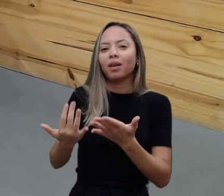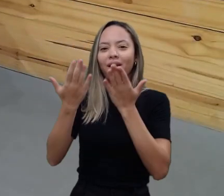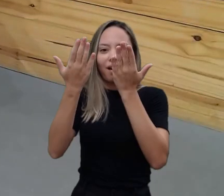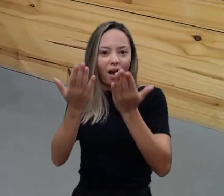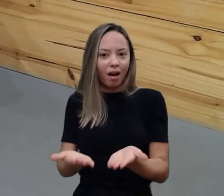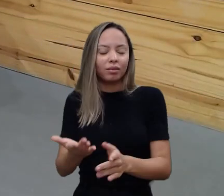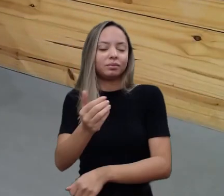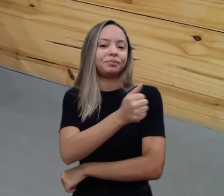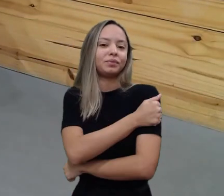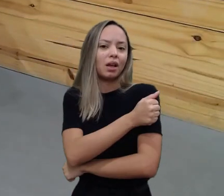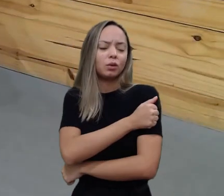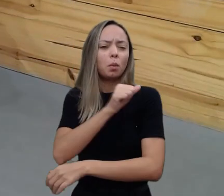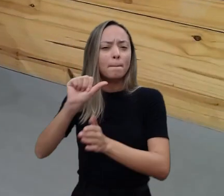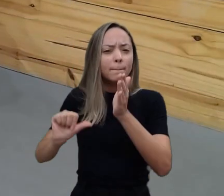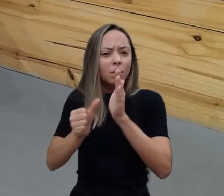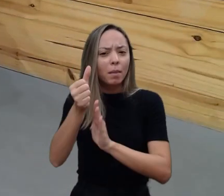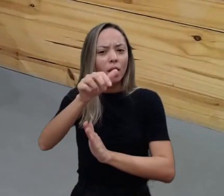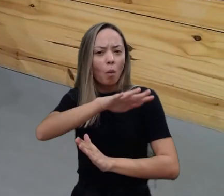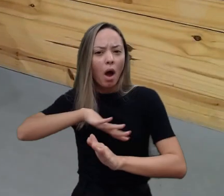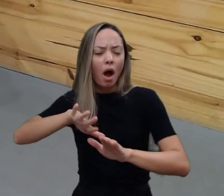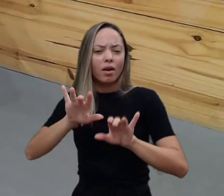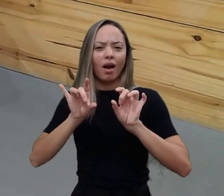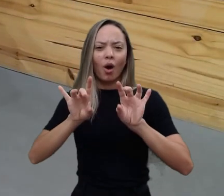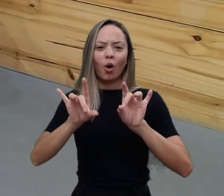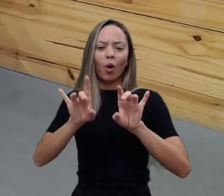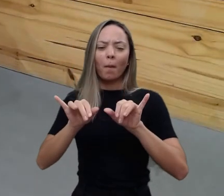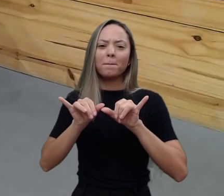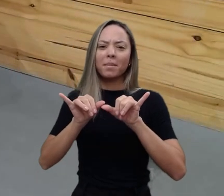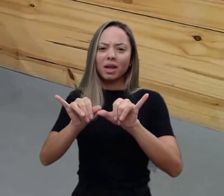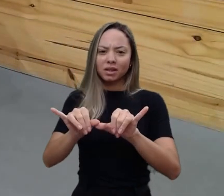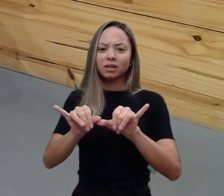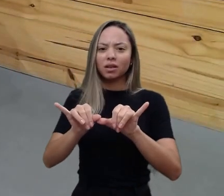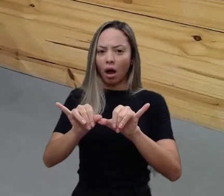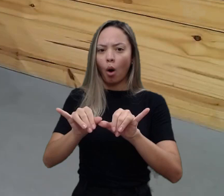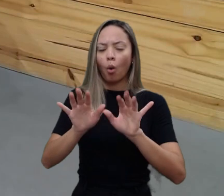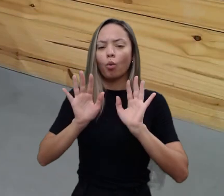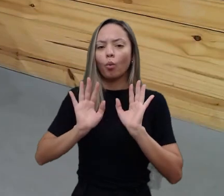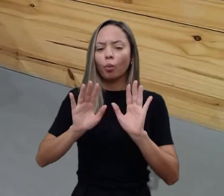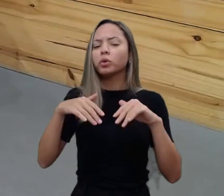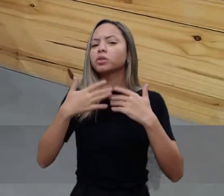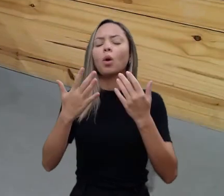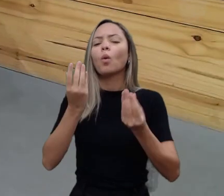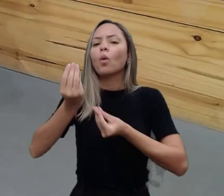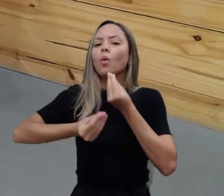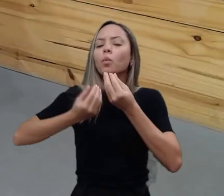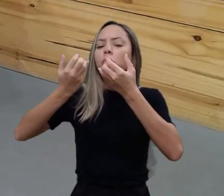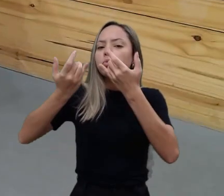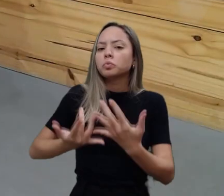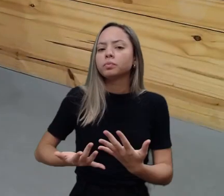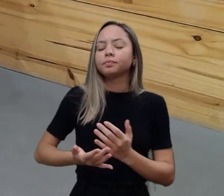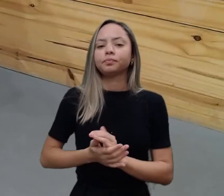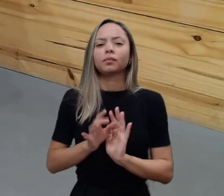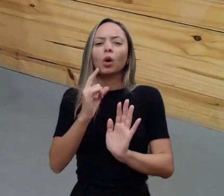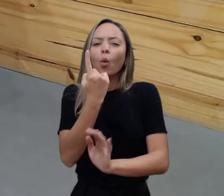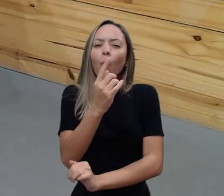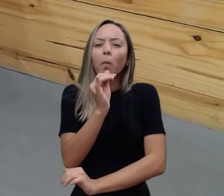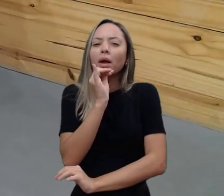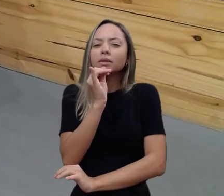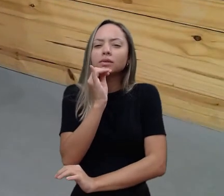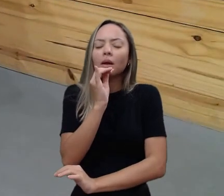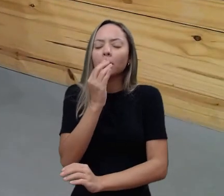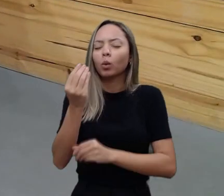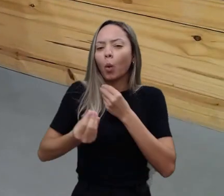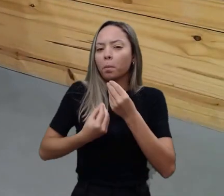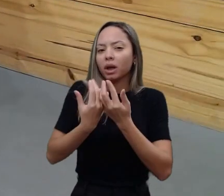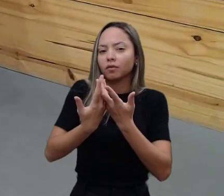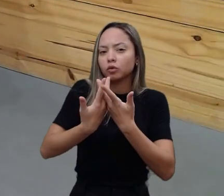Vamos começar pela área comercial. Essa atividade empresarial relacionada a comércio, como seria essa atividade? Então, exemplo prático dessa